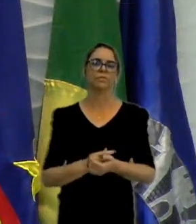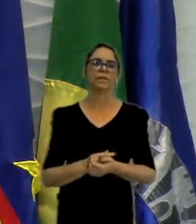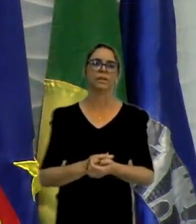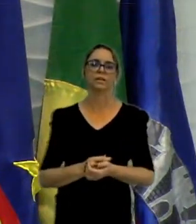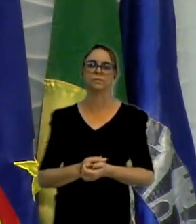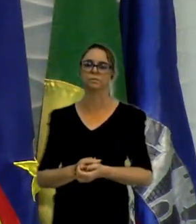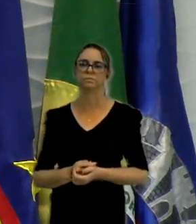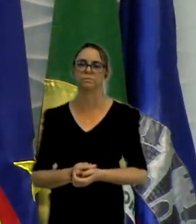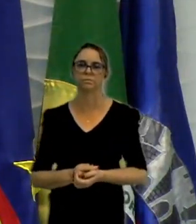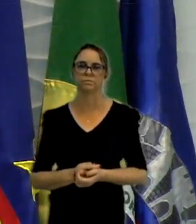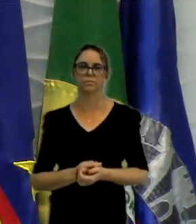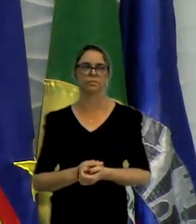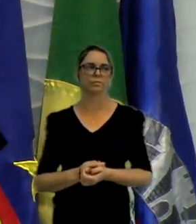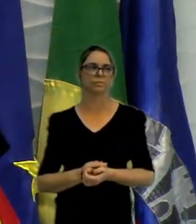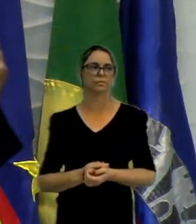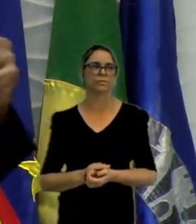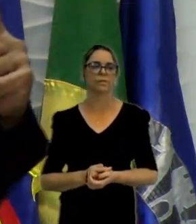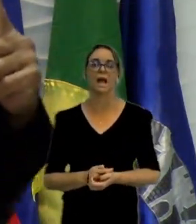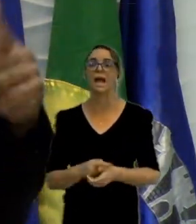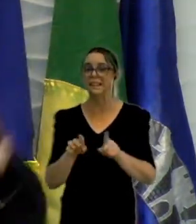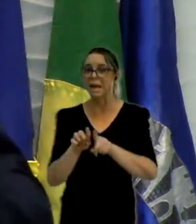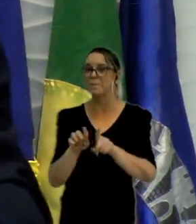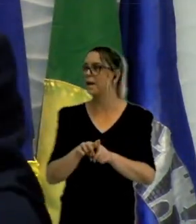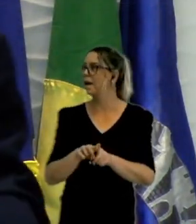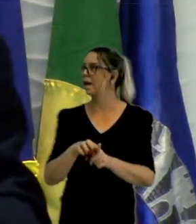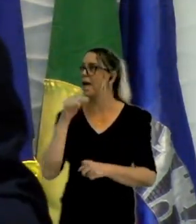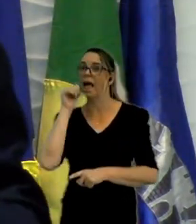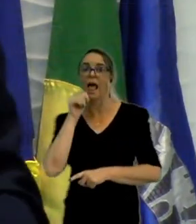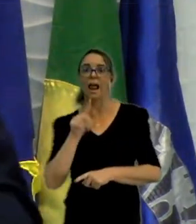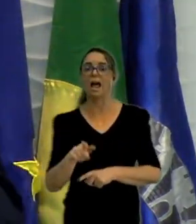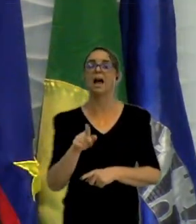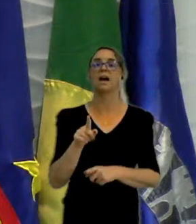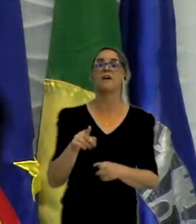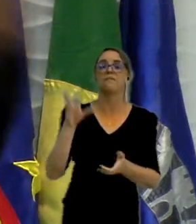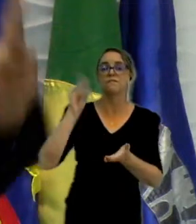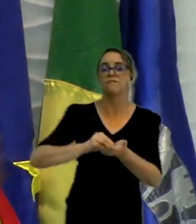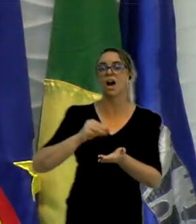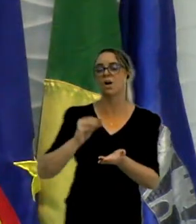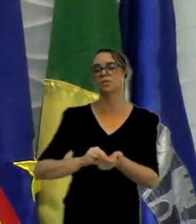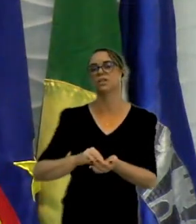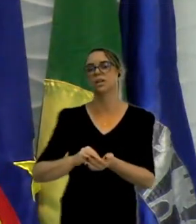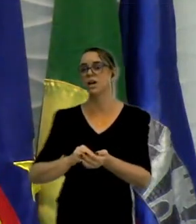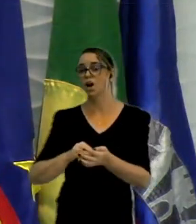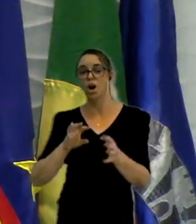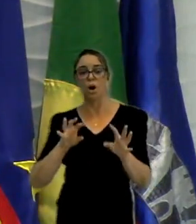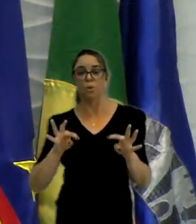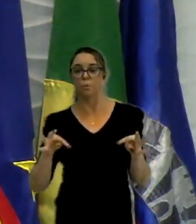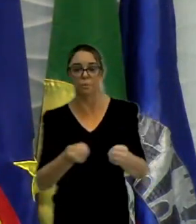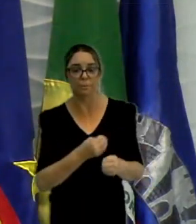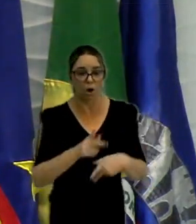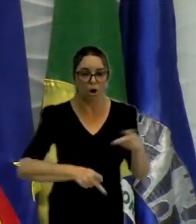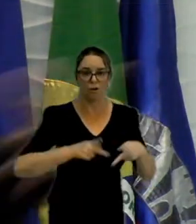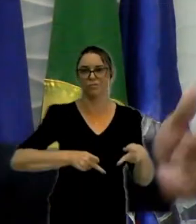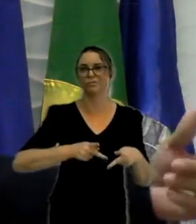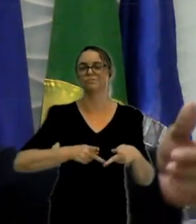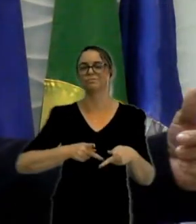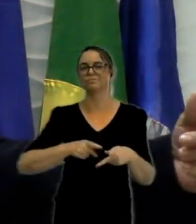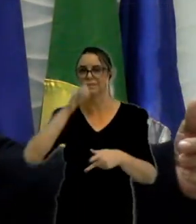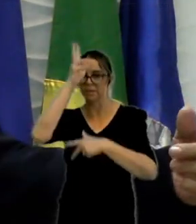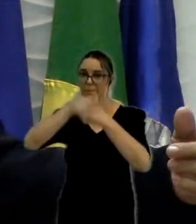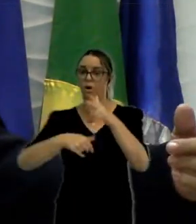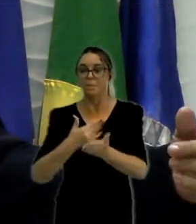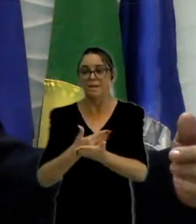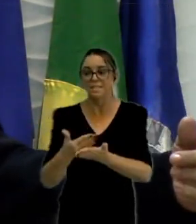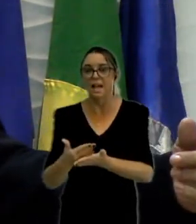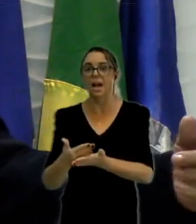sim. Ela está faltando muito com o povo de São Bento do Una, começando pela